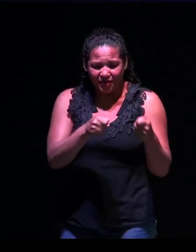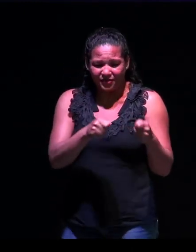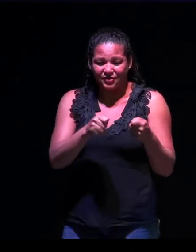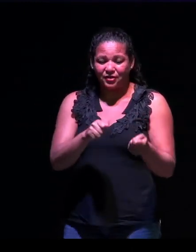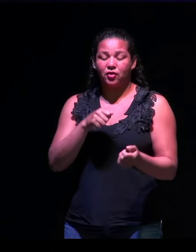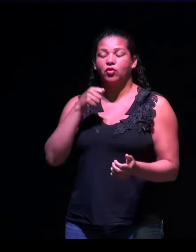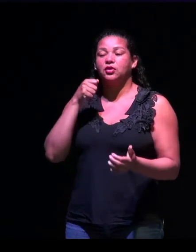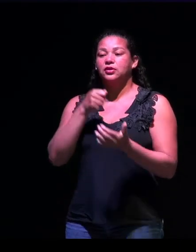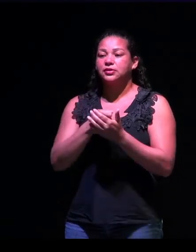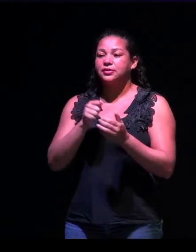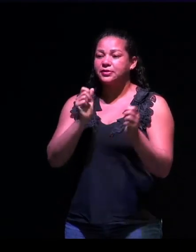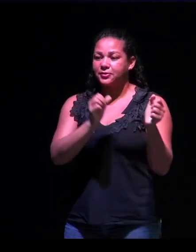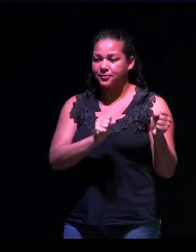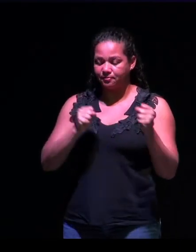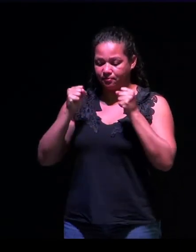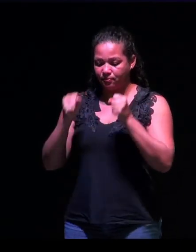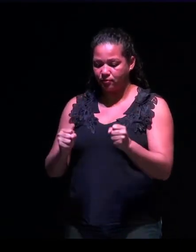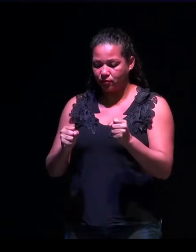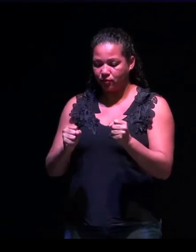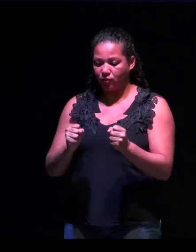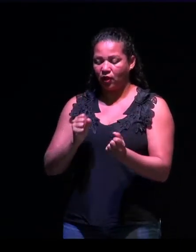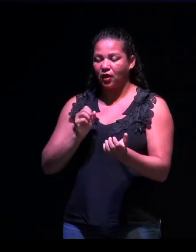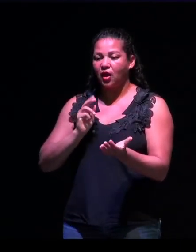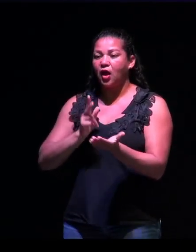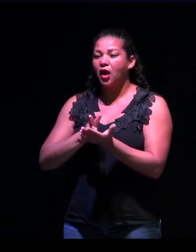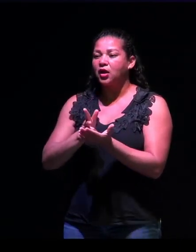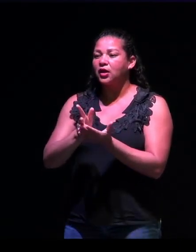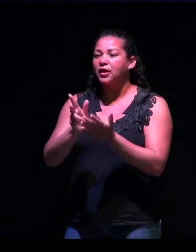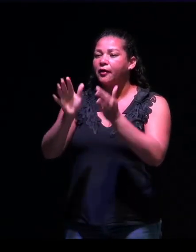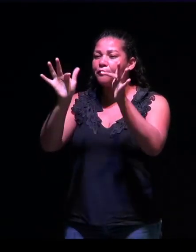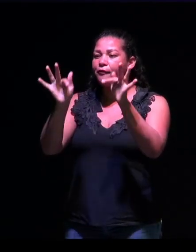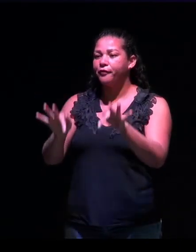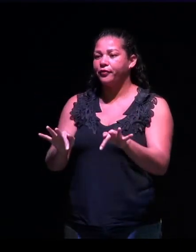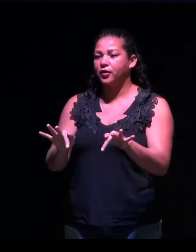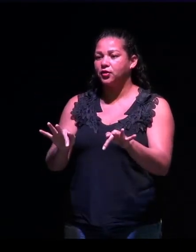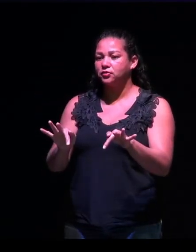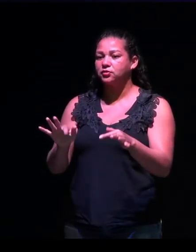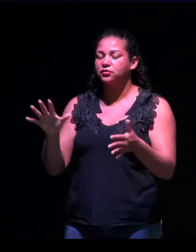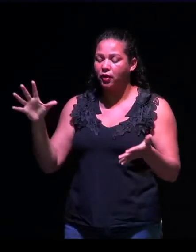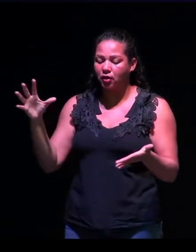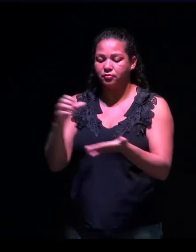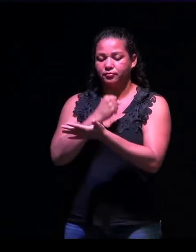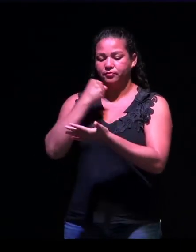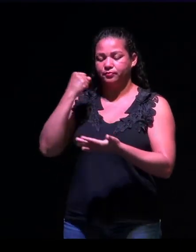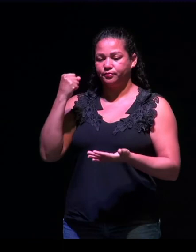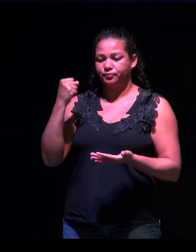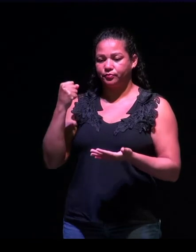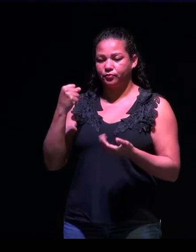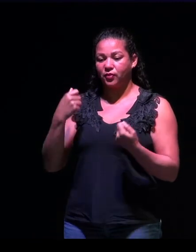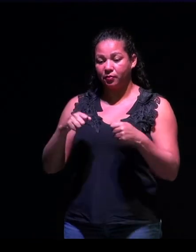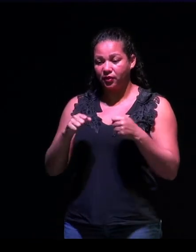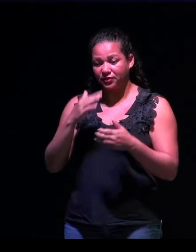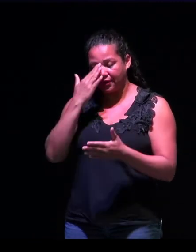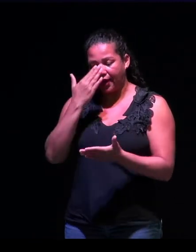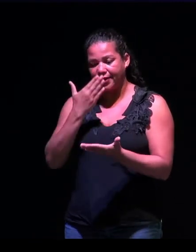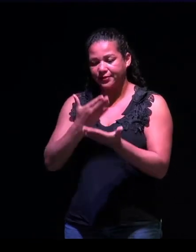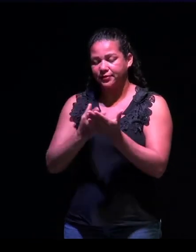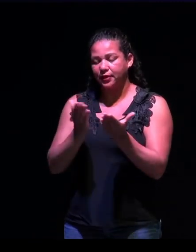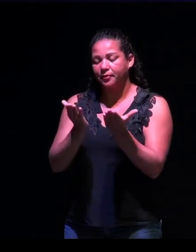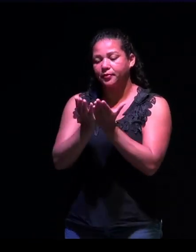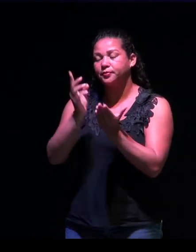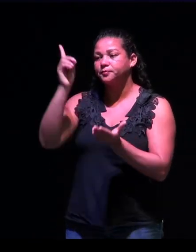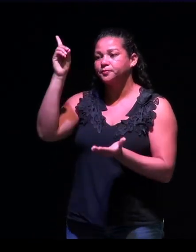salvo, a Bíblia diz. No arrebatamento, até o cara que estava com a carteira de cigarro Hollywood, que vai converter aqui, daqui a